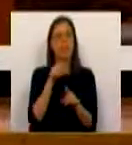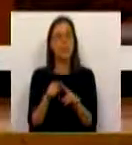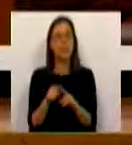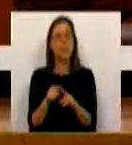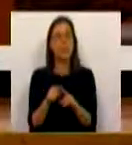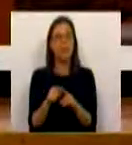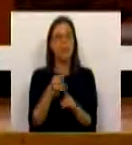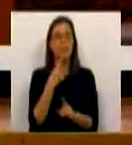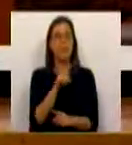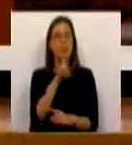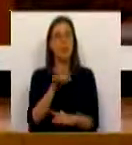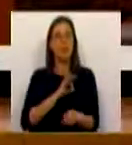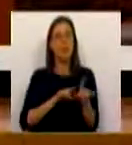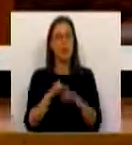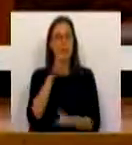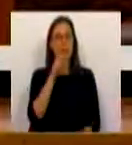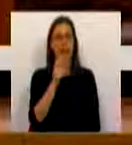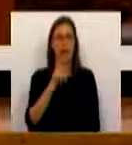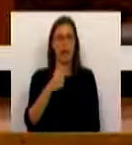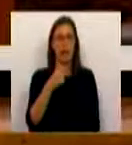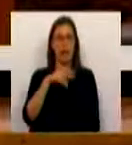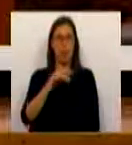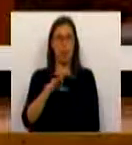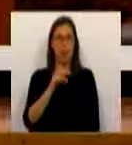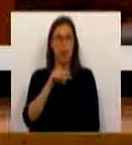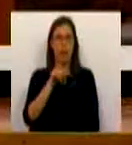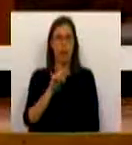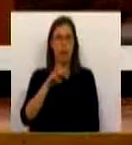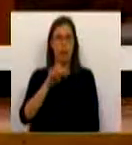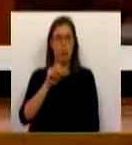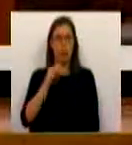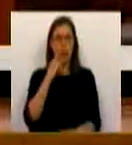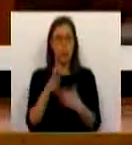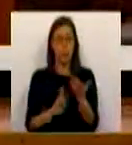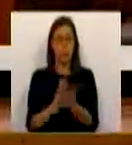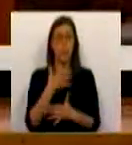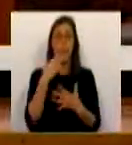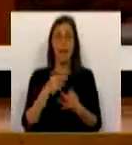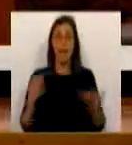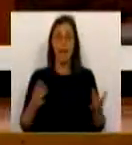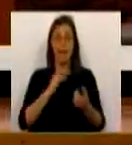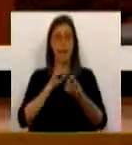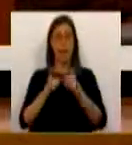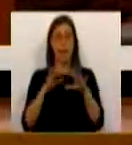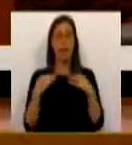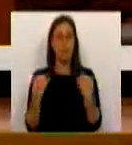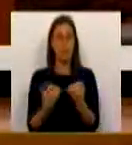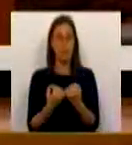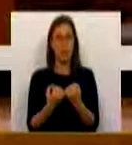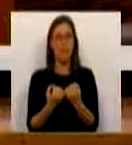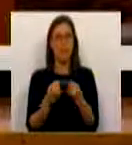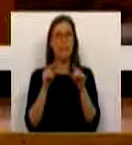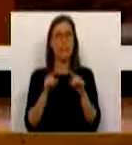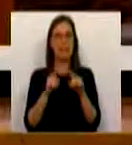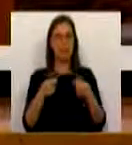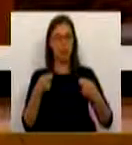possivelmente à pergunta do Sr. Deputado António Carlos Monteiro. Prosseguindo, acredito que o diálogo social é um fator